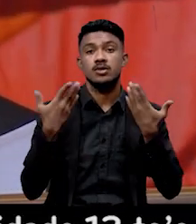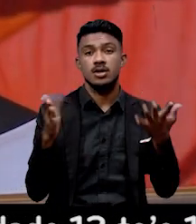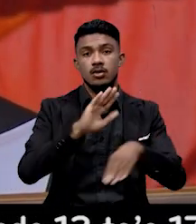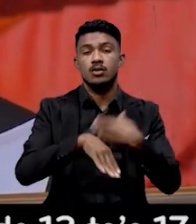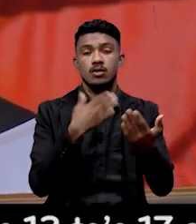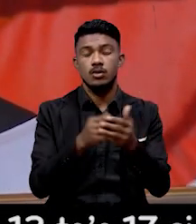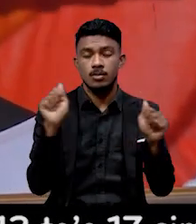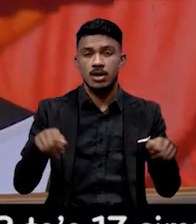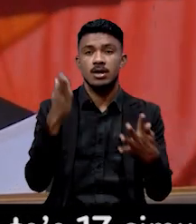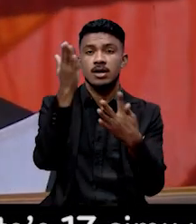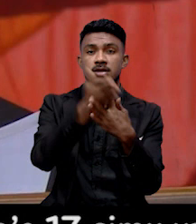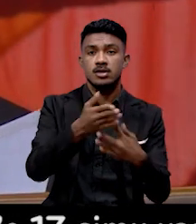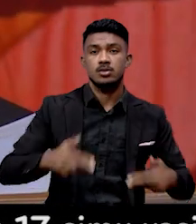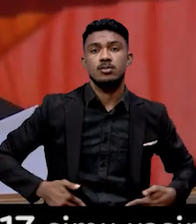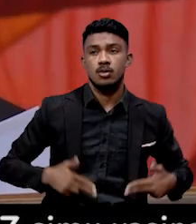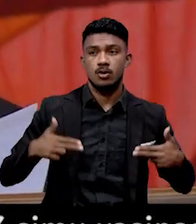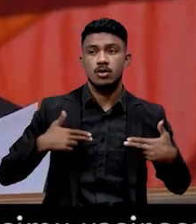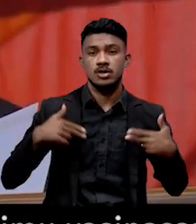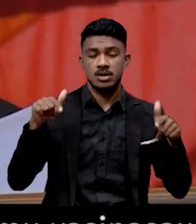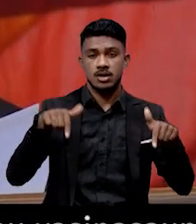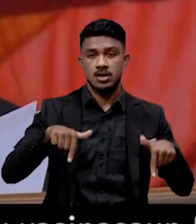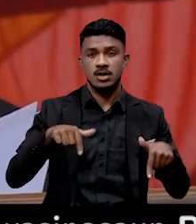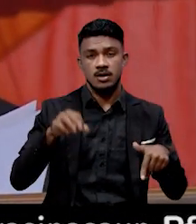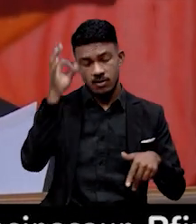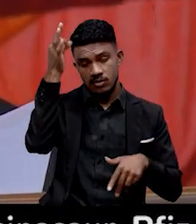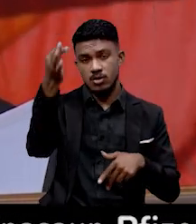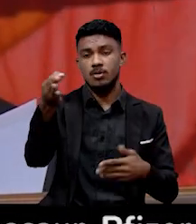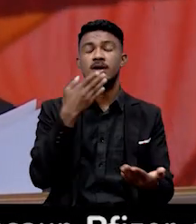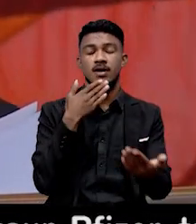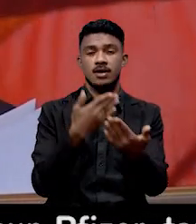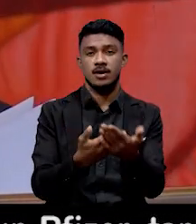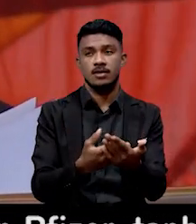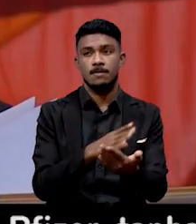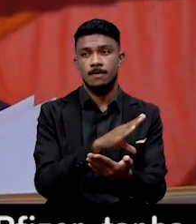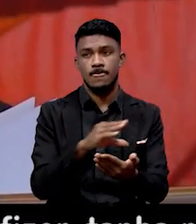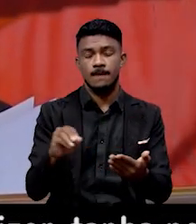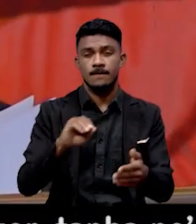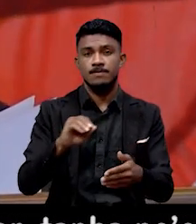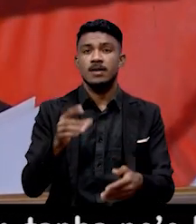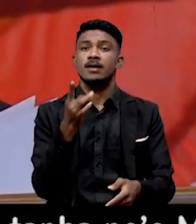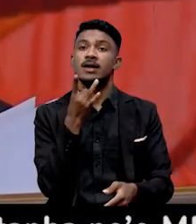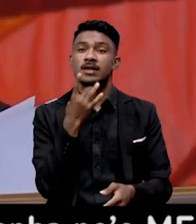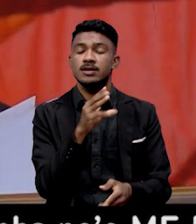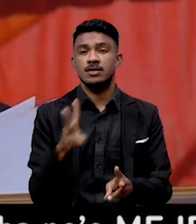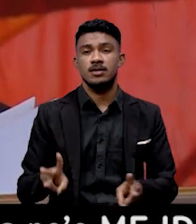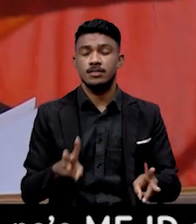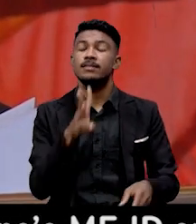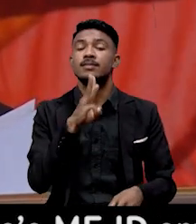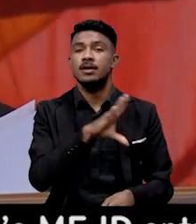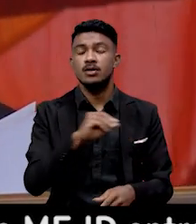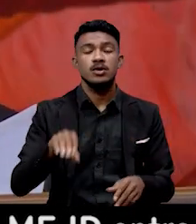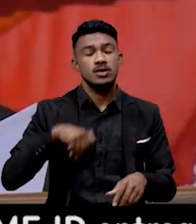ele ia acesso a amores e a uma guia, no B, eletricidade, ou condição básica ser